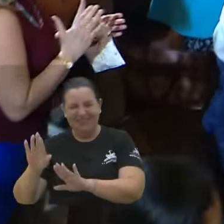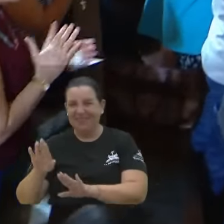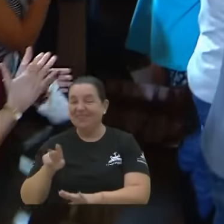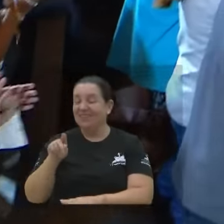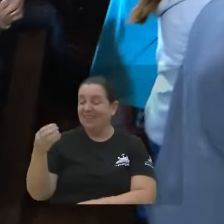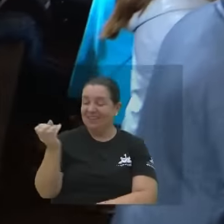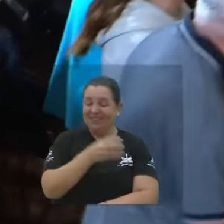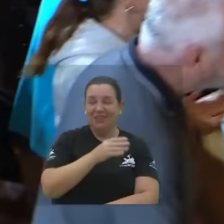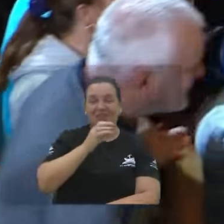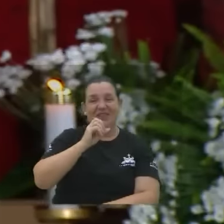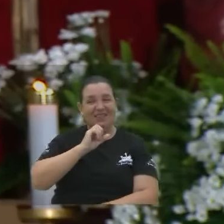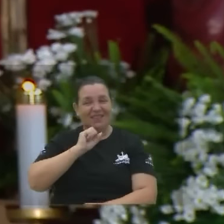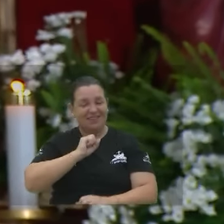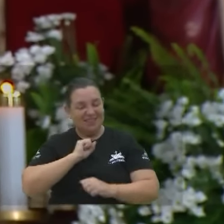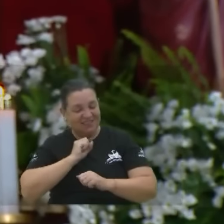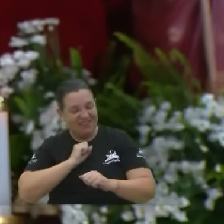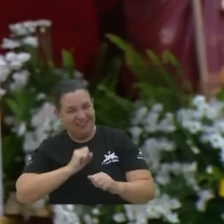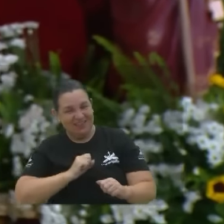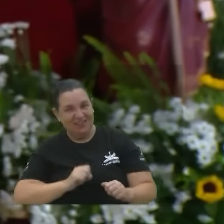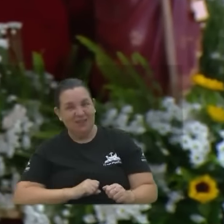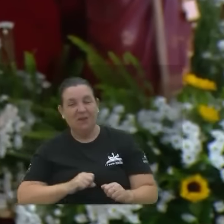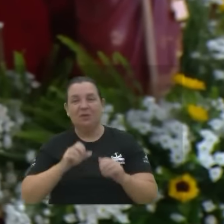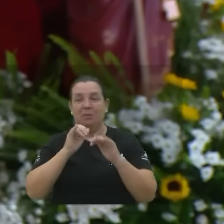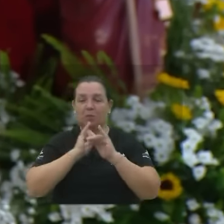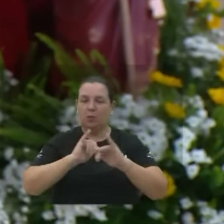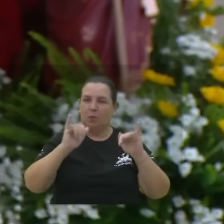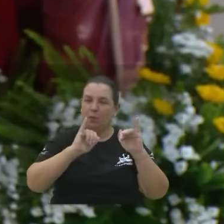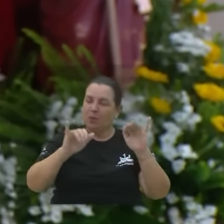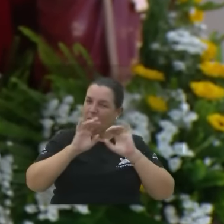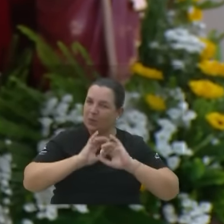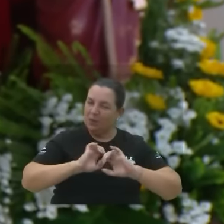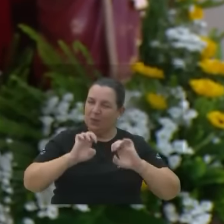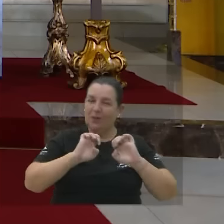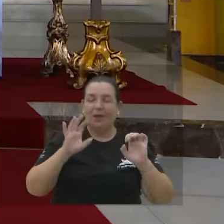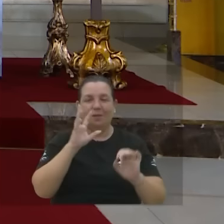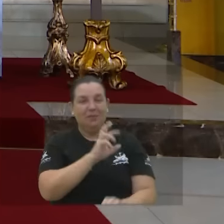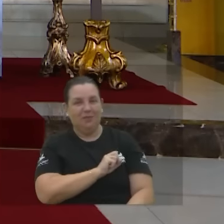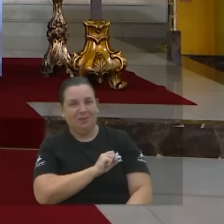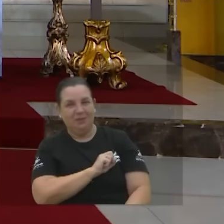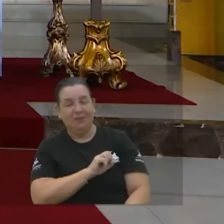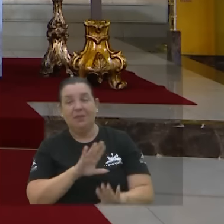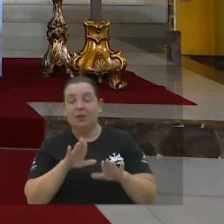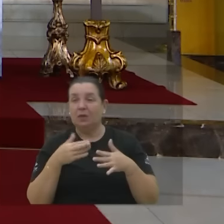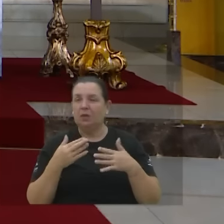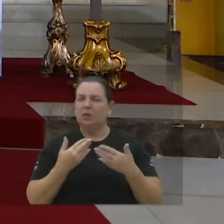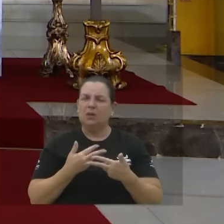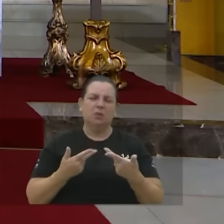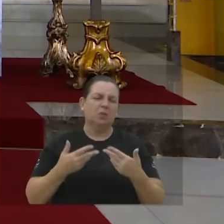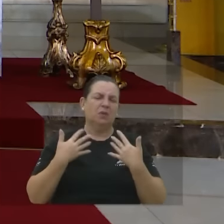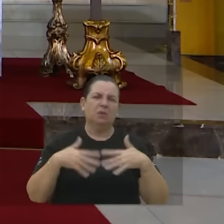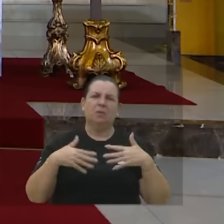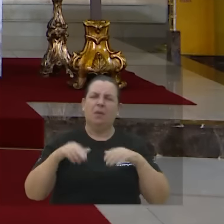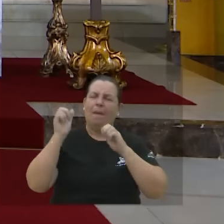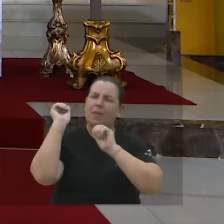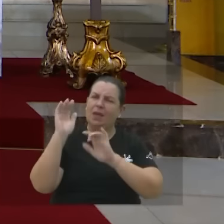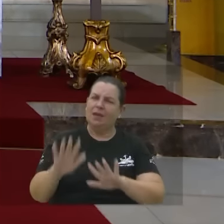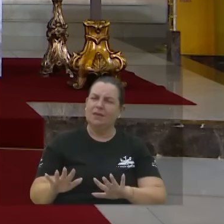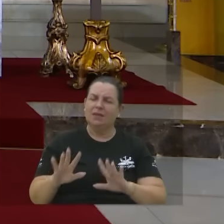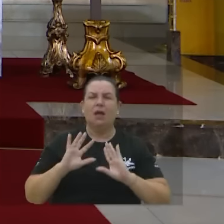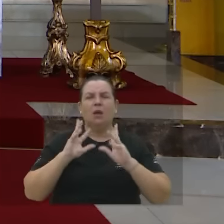novo sacerdote pregava com amor. Quantos frutos, quantas bênçãos,